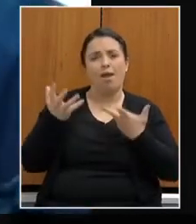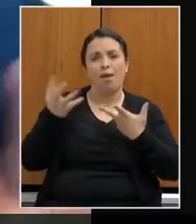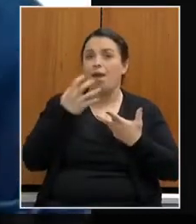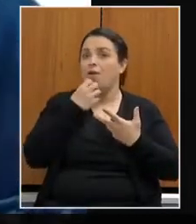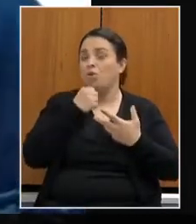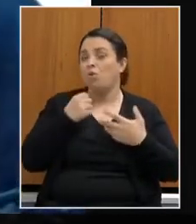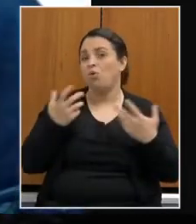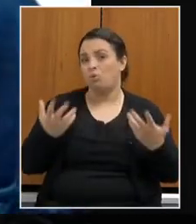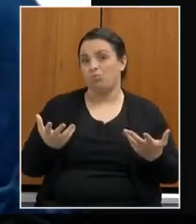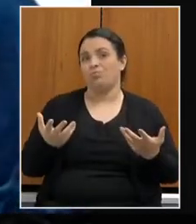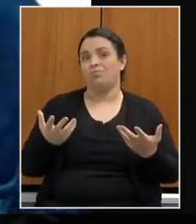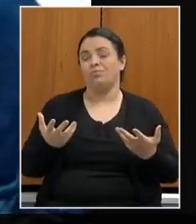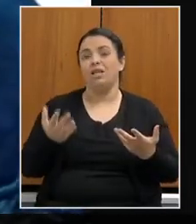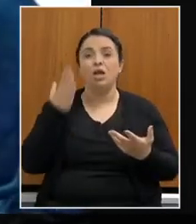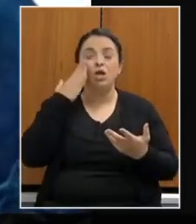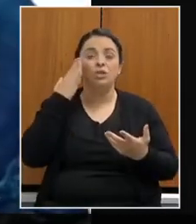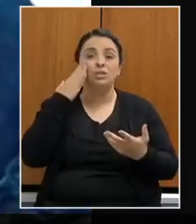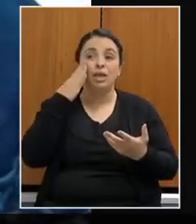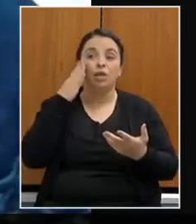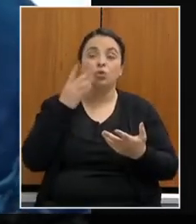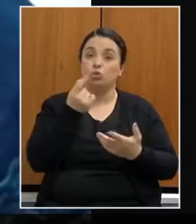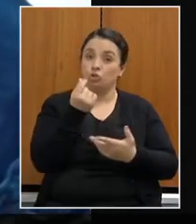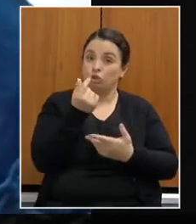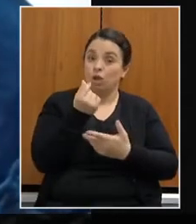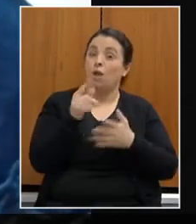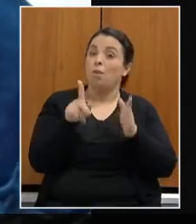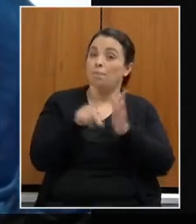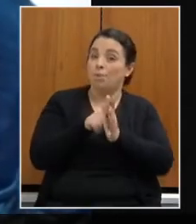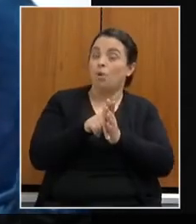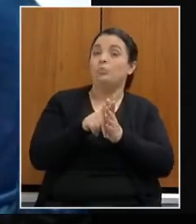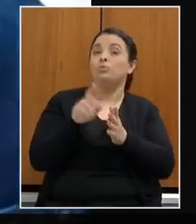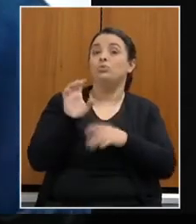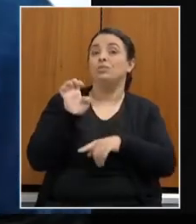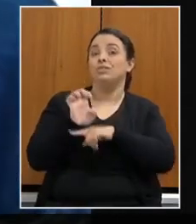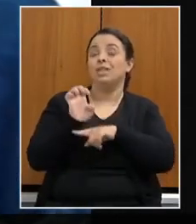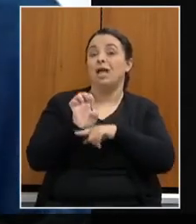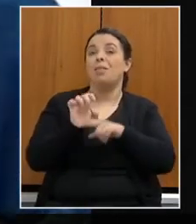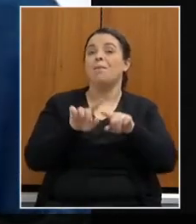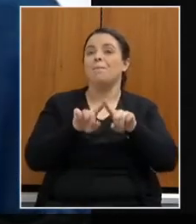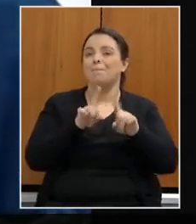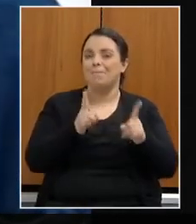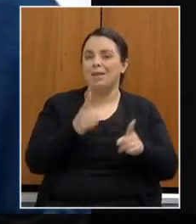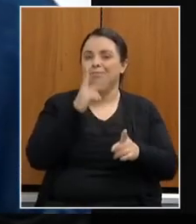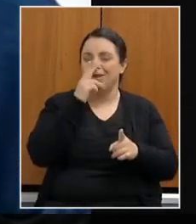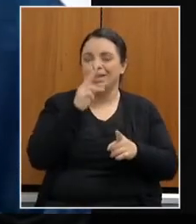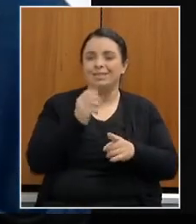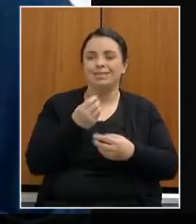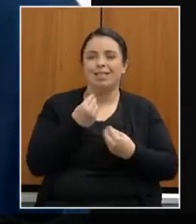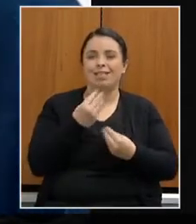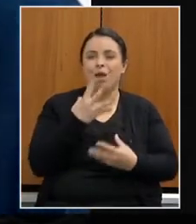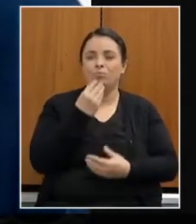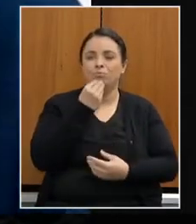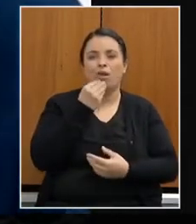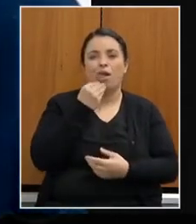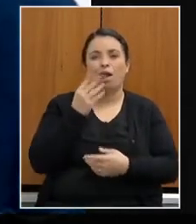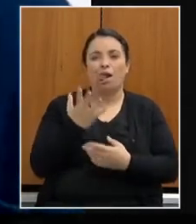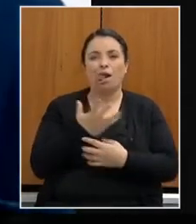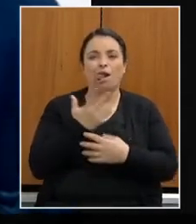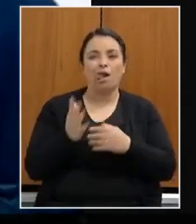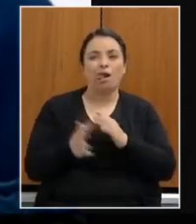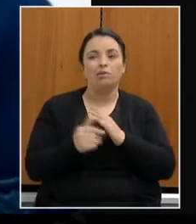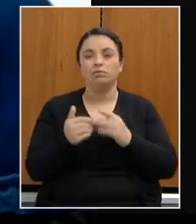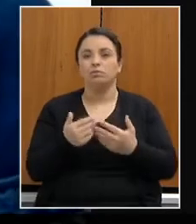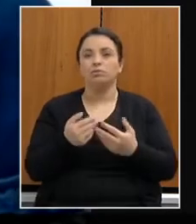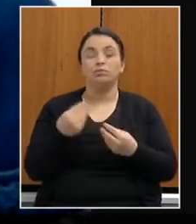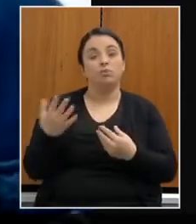serão o dinheiro será do Estado mas dá muita chance a relações expulsas se tem quando é público por que que